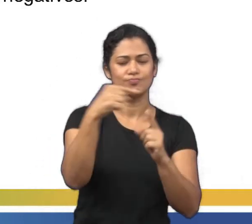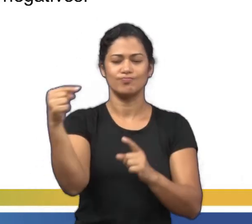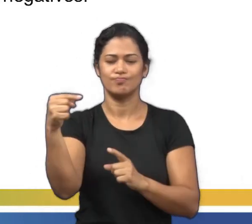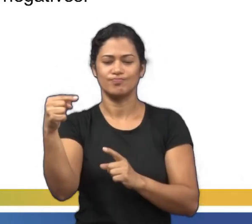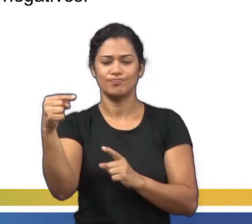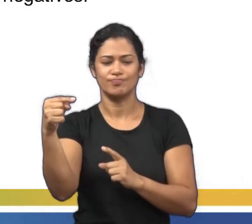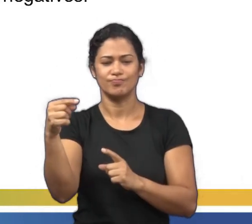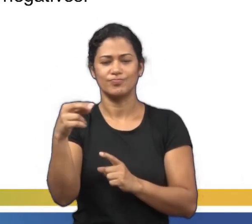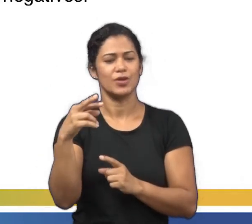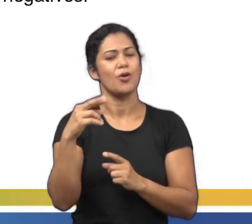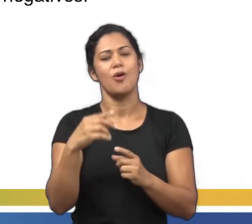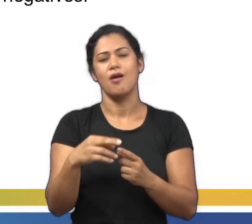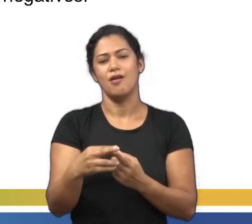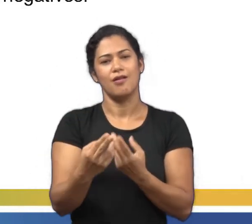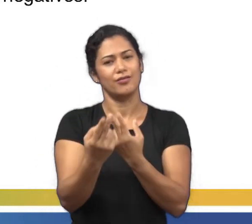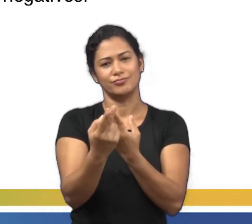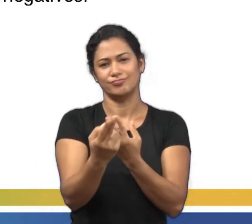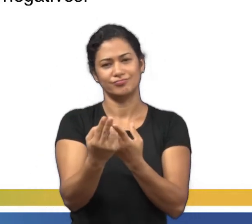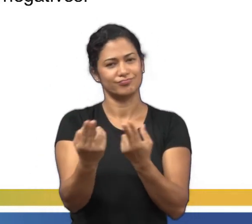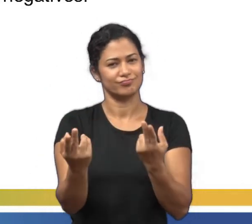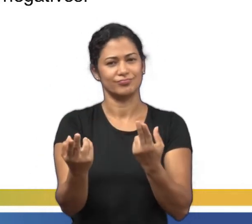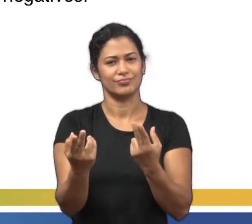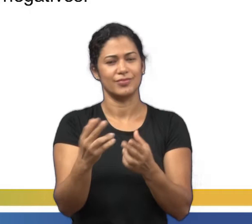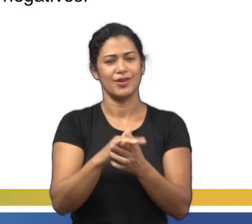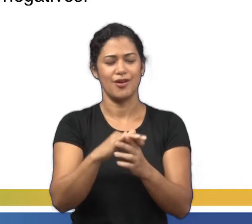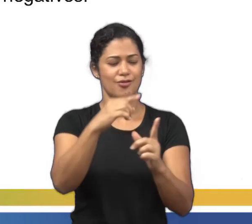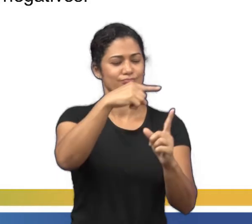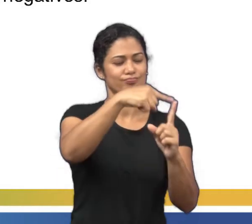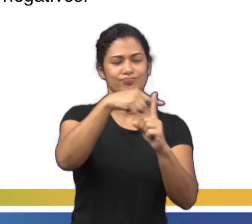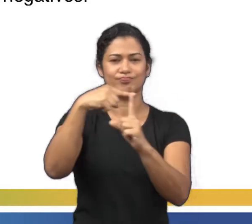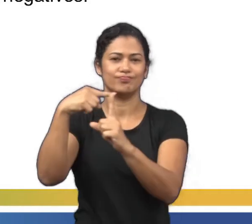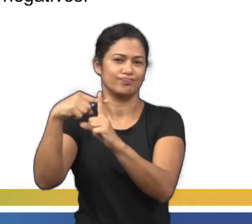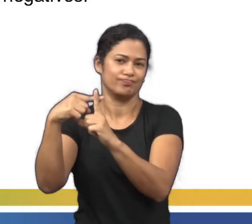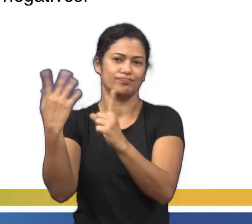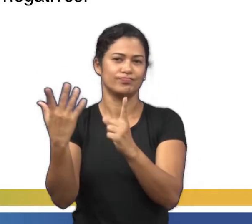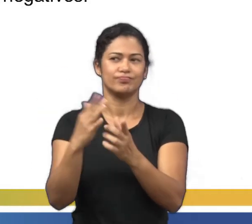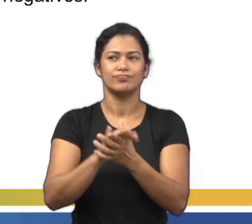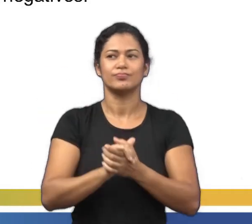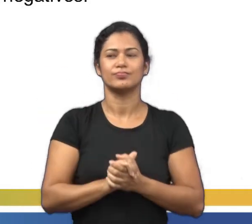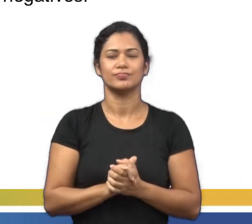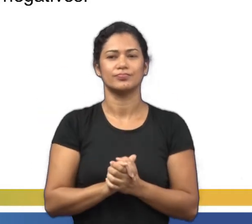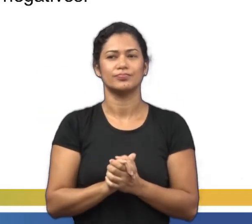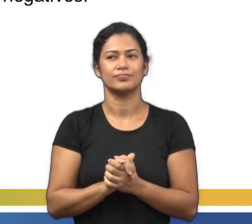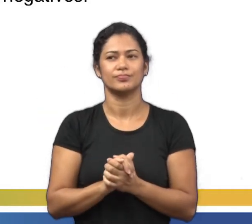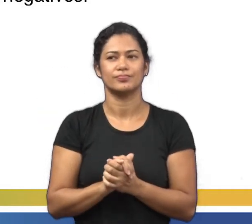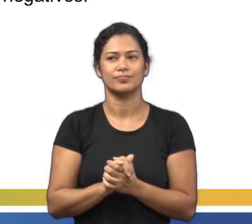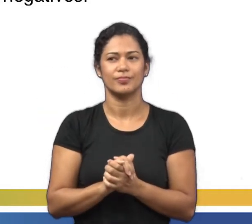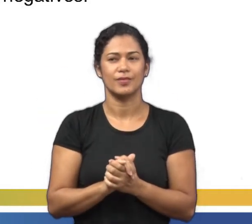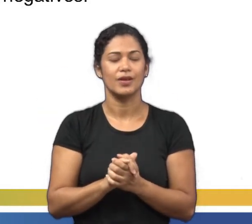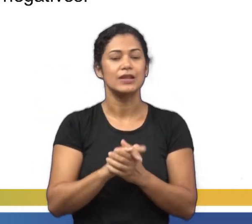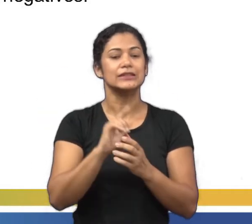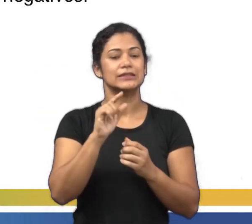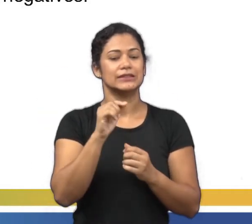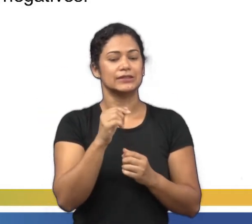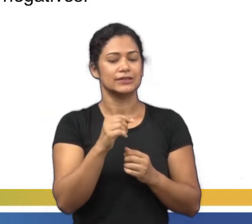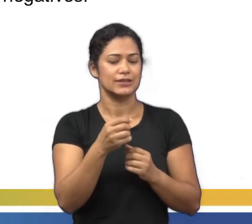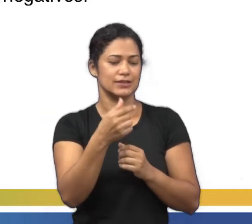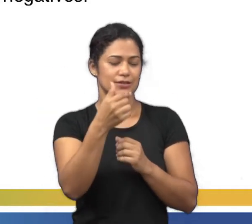vai ser positivo. Então, não vai existir uma raiz quadrada de número negativo. Agora, de